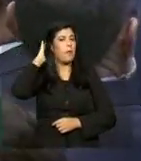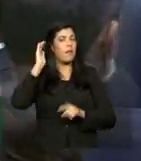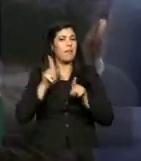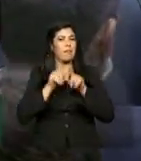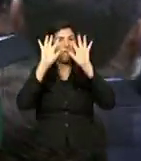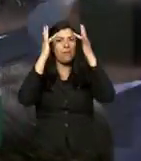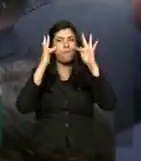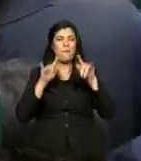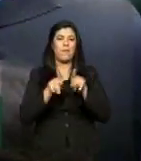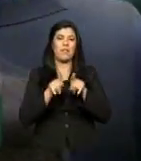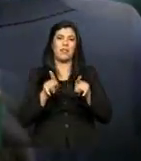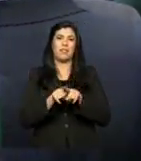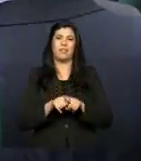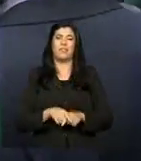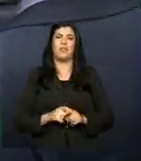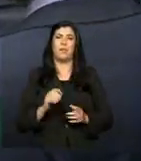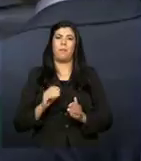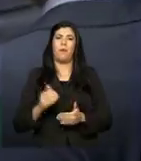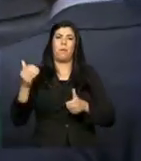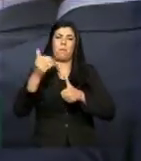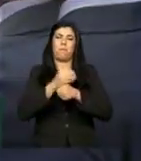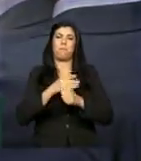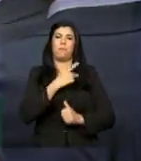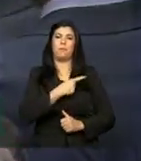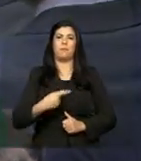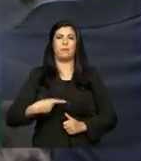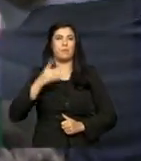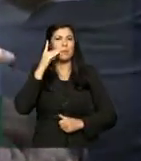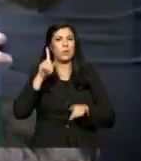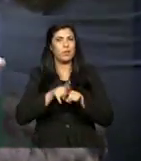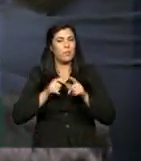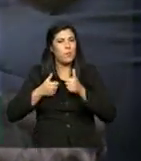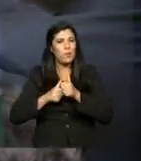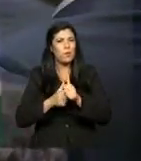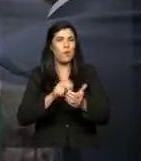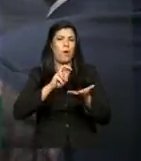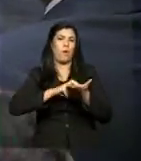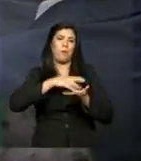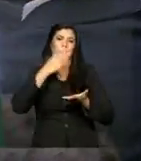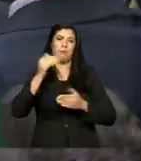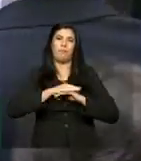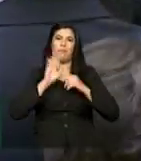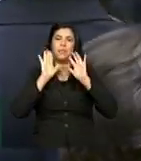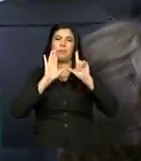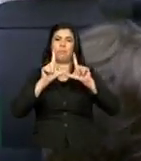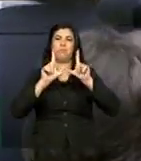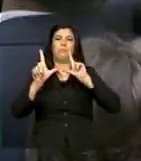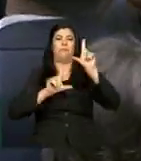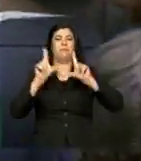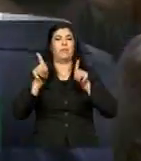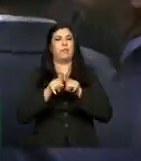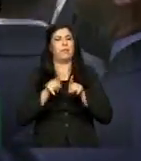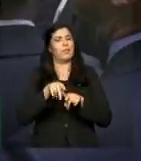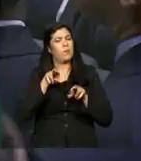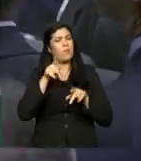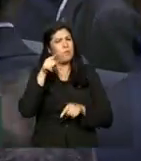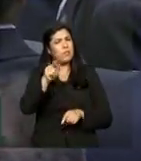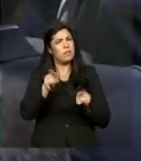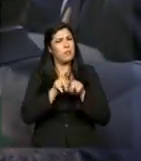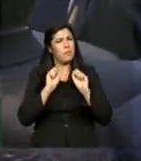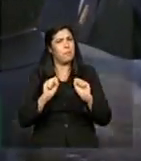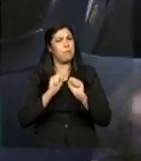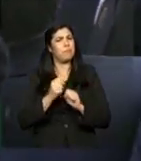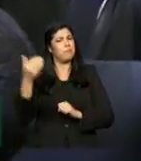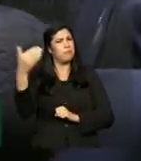feliz pela posse da presidenta e acompanhando desde cedo toda a transmissão. Faça como o Maxwell Batiste,